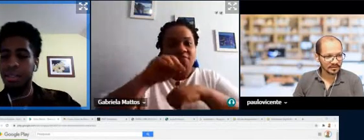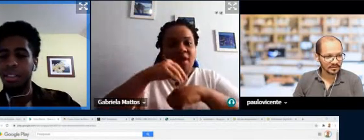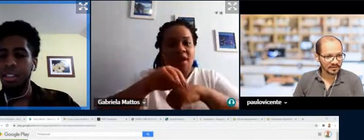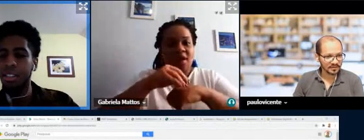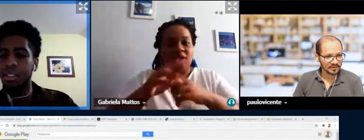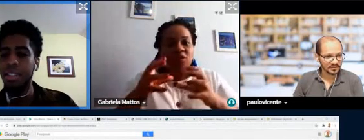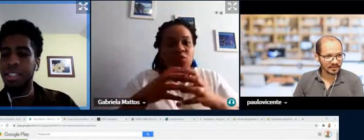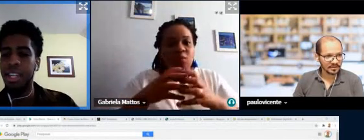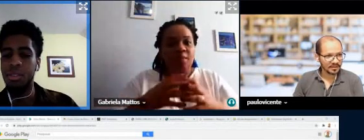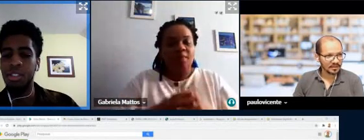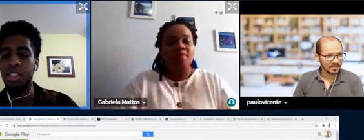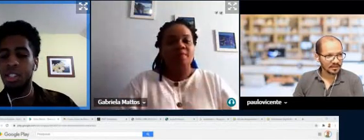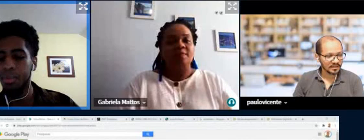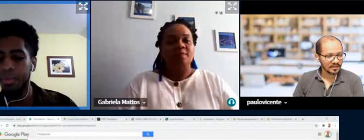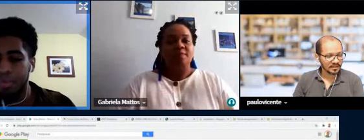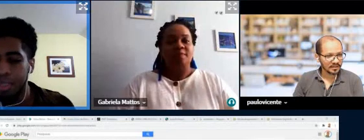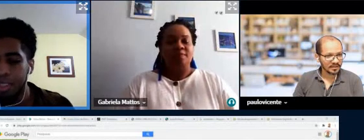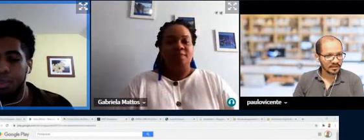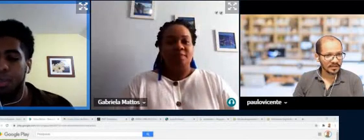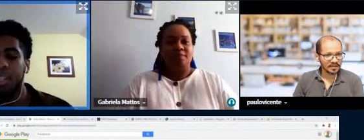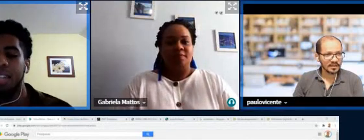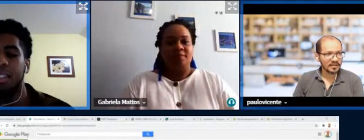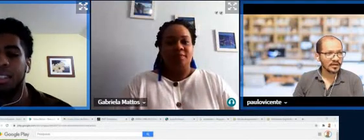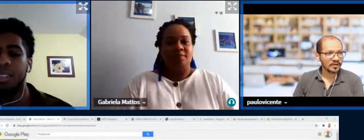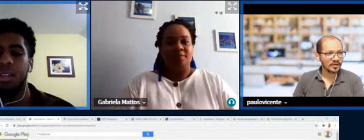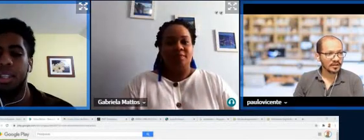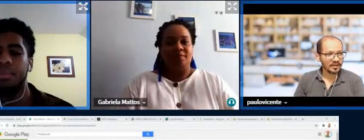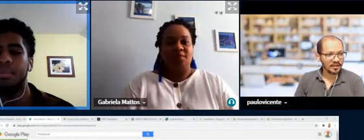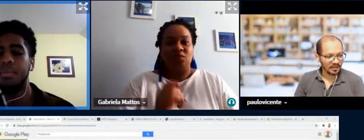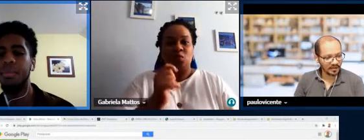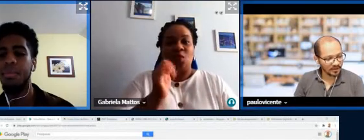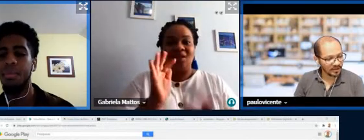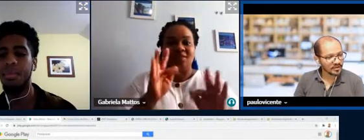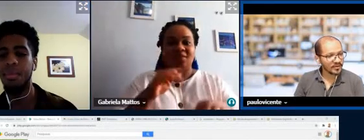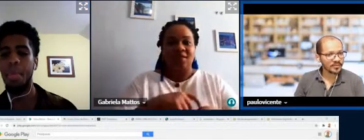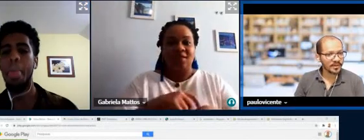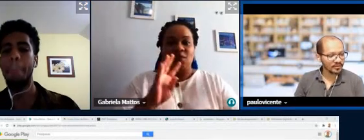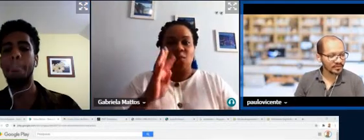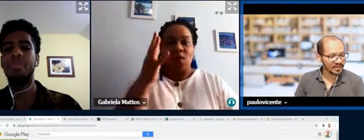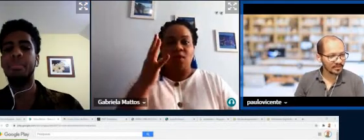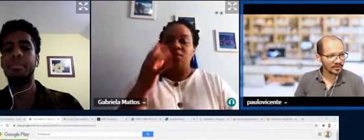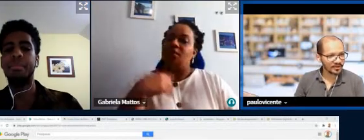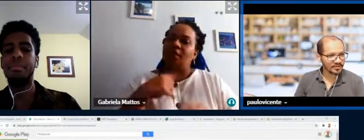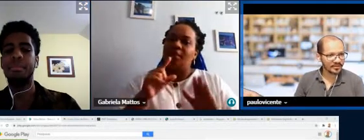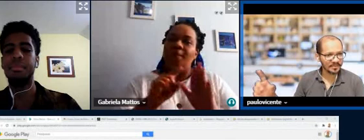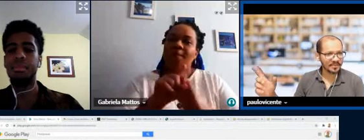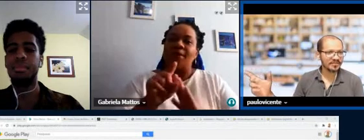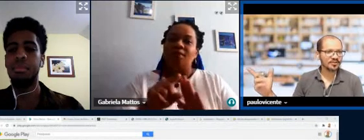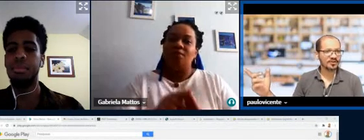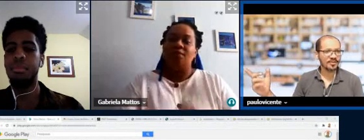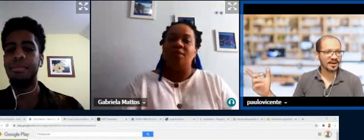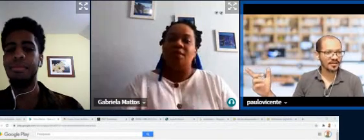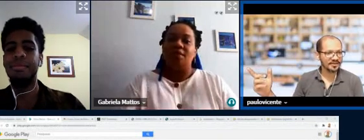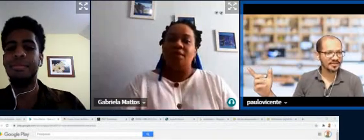gente fechar tudo direitinho. Estamos perto das 16 horas. Eu queria só fazer uma pergunta, né? Porque é a primeira